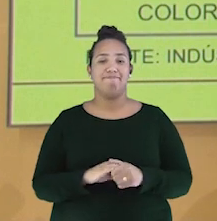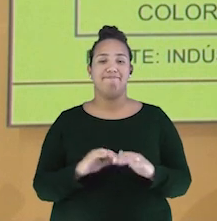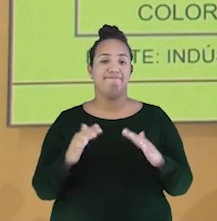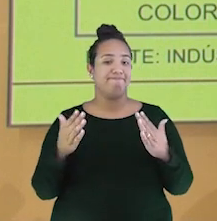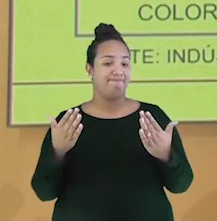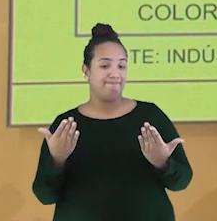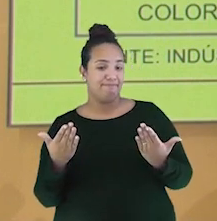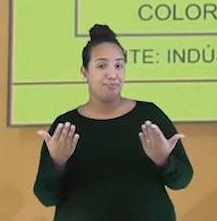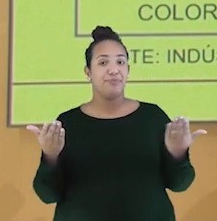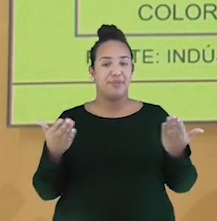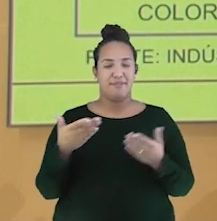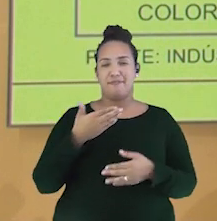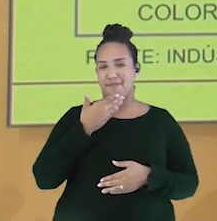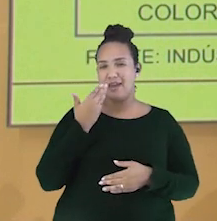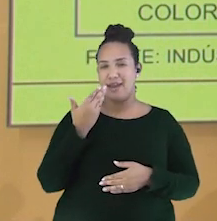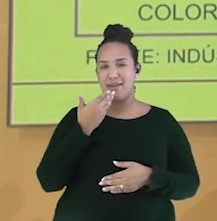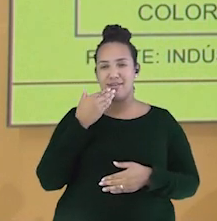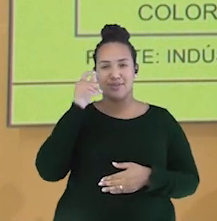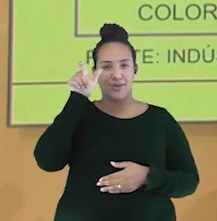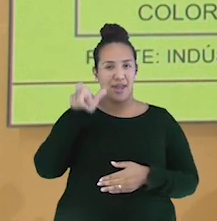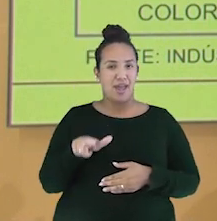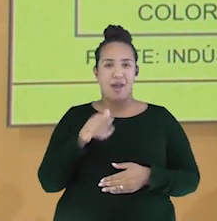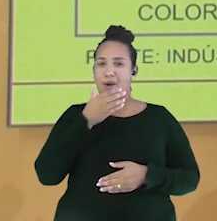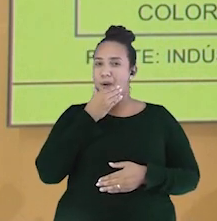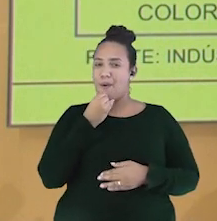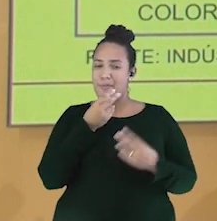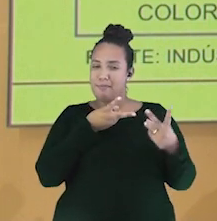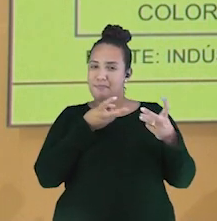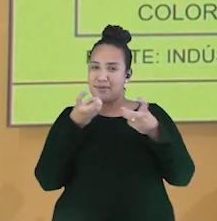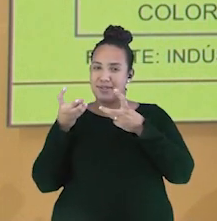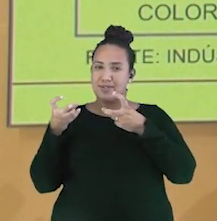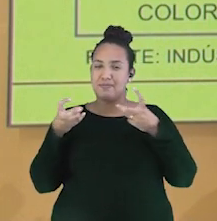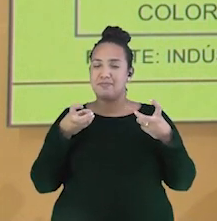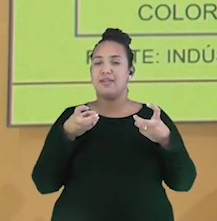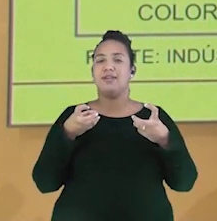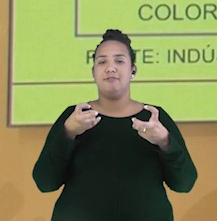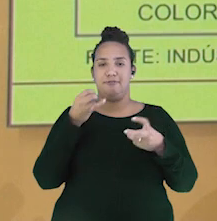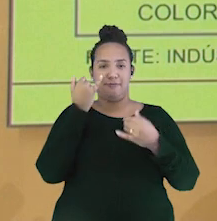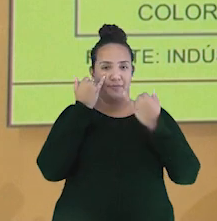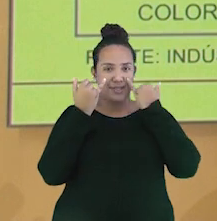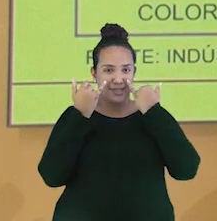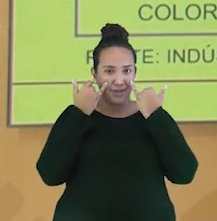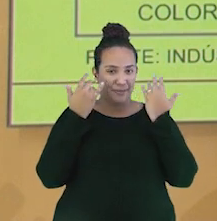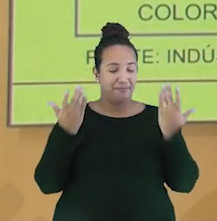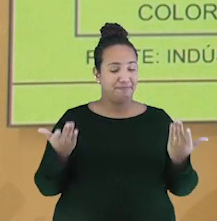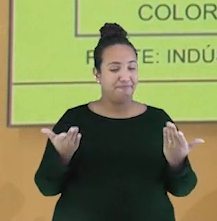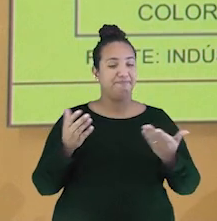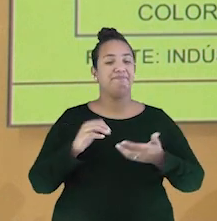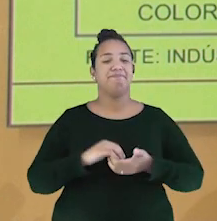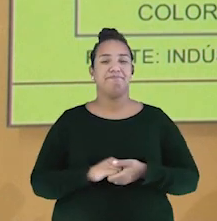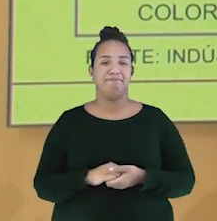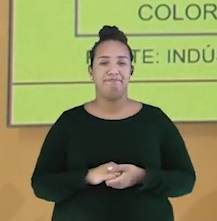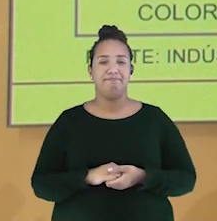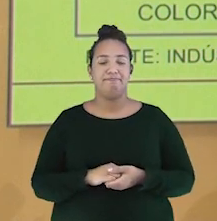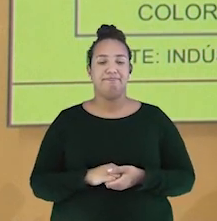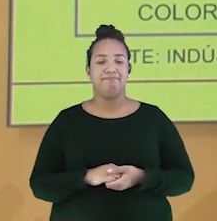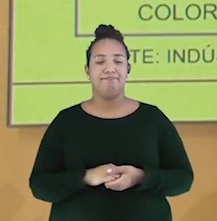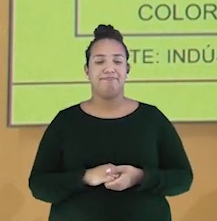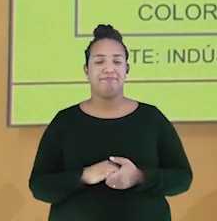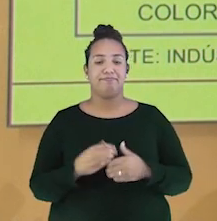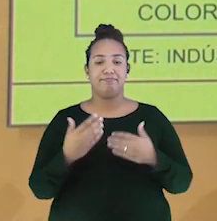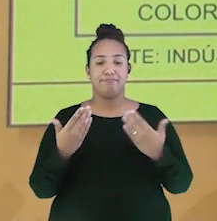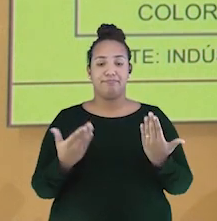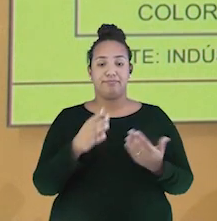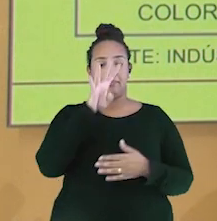Thiago visualizar as informações e tomar uma decisão Com certeza com essa tabela